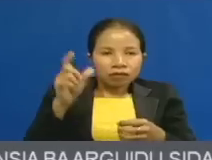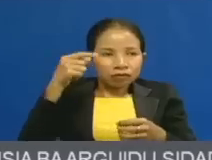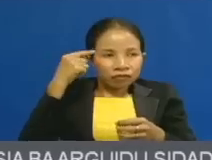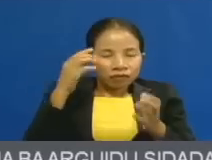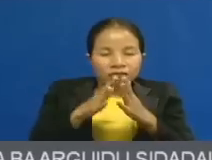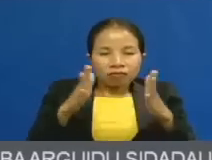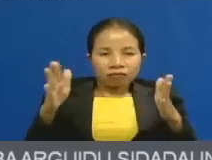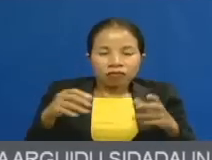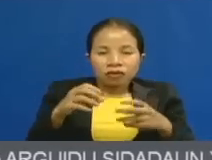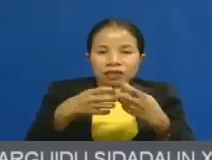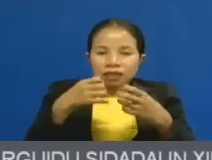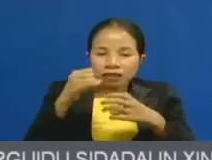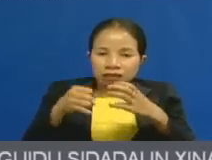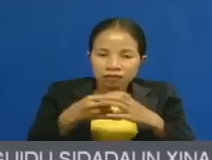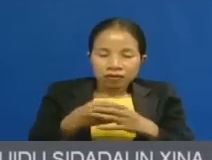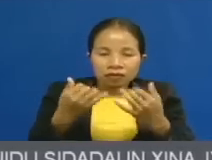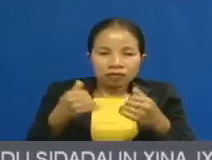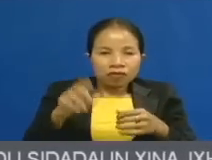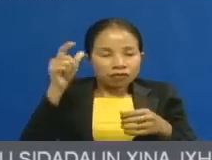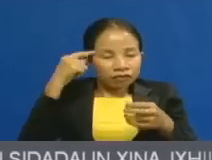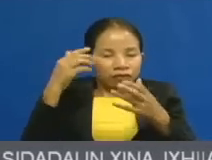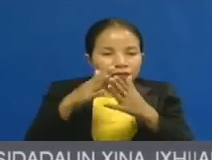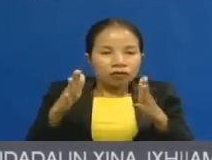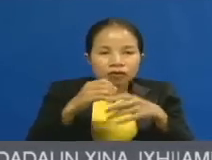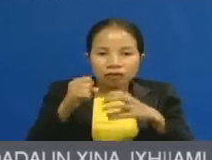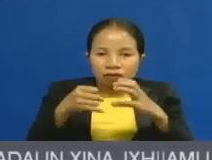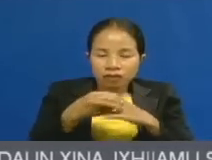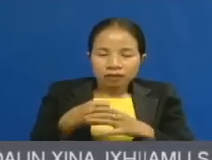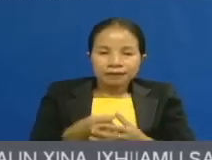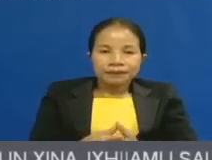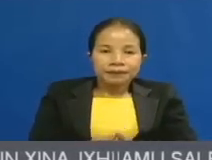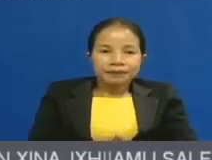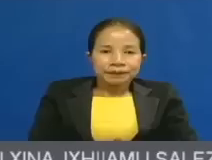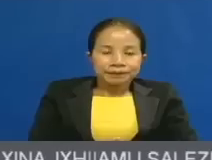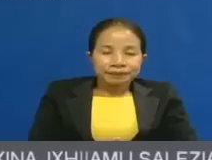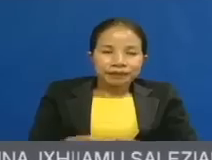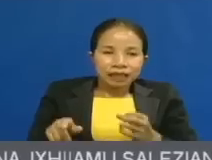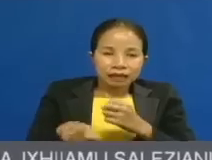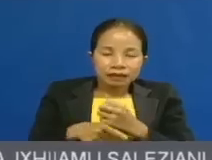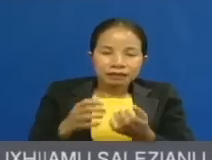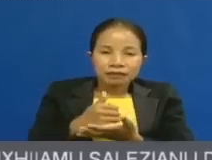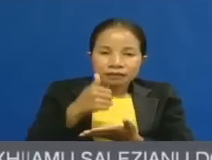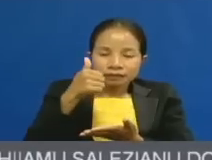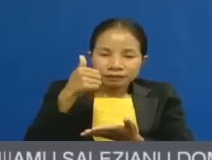grande inclusão. Agora, governo de grande inclusão, nene, partido mais